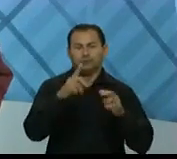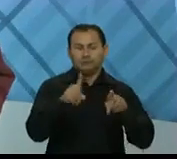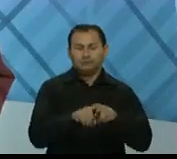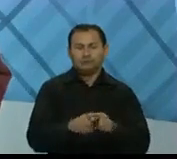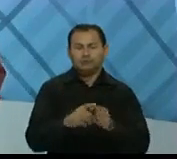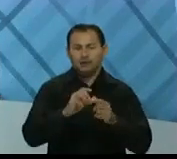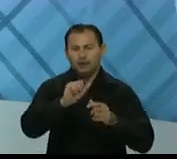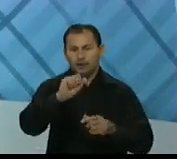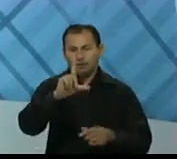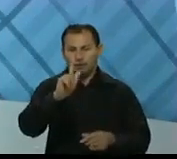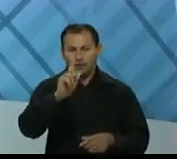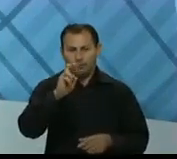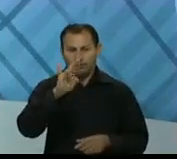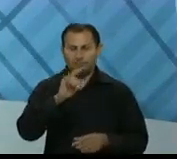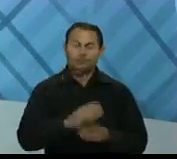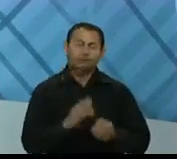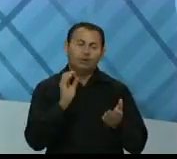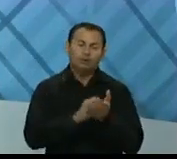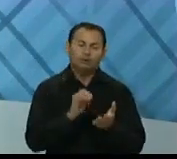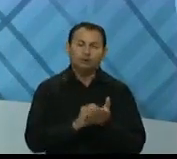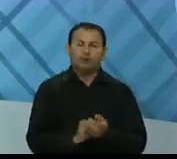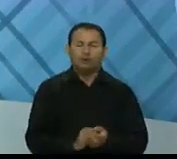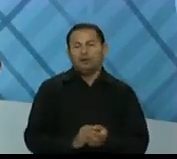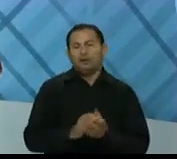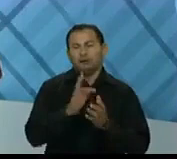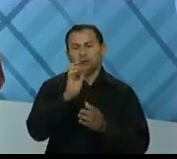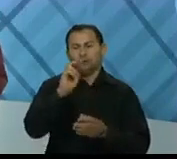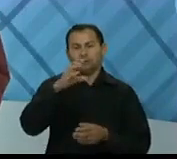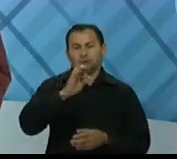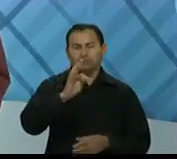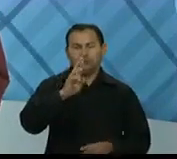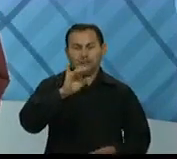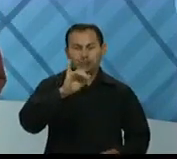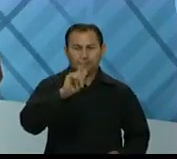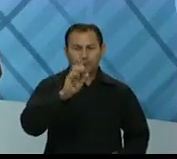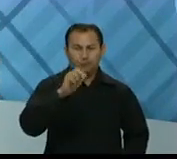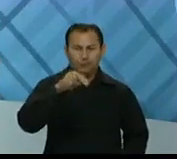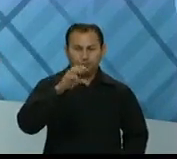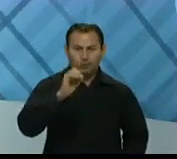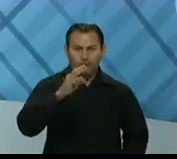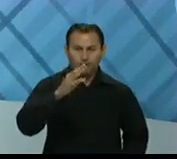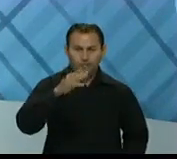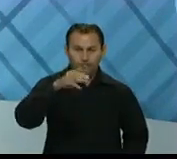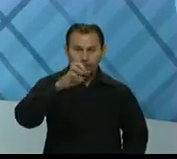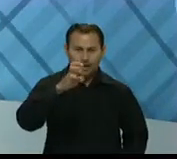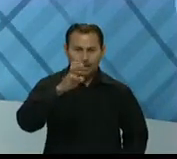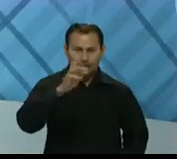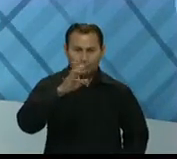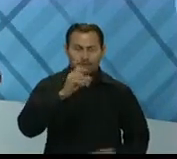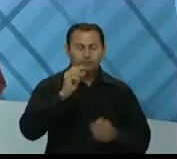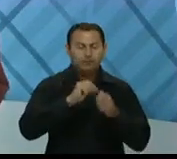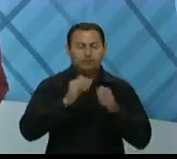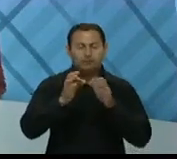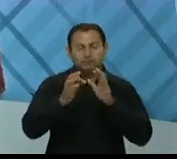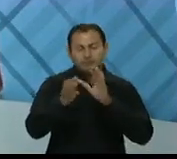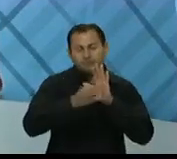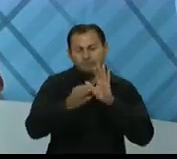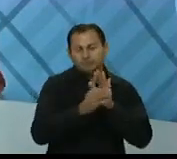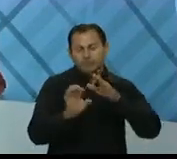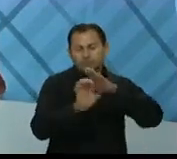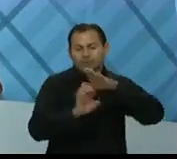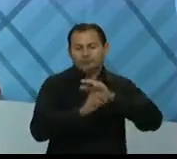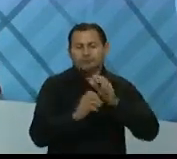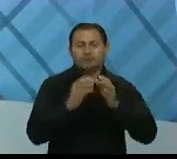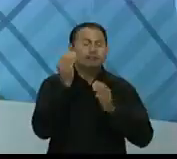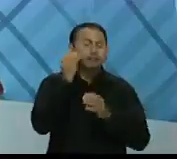função logarítmica. Ficou faltando ver a função trigonométrica. Então, vamos ver a situação proposta pela empresa para testar